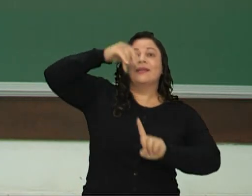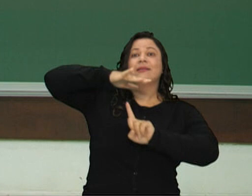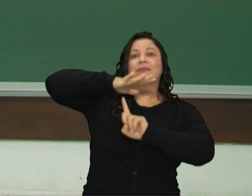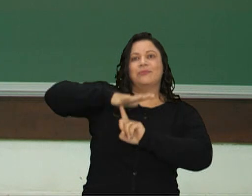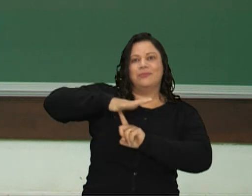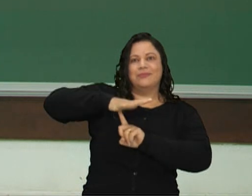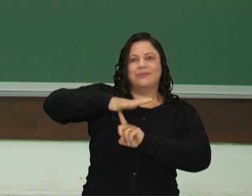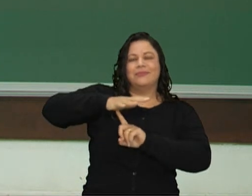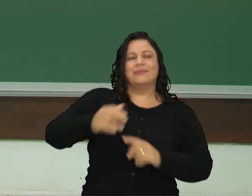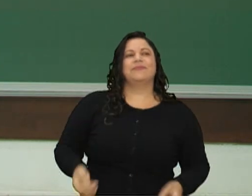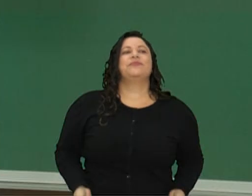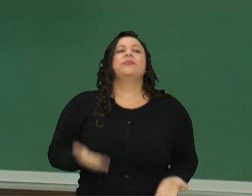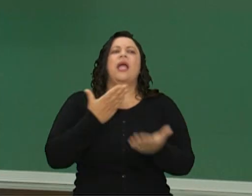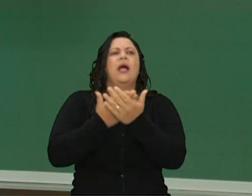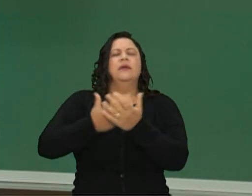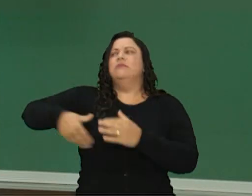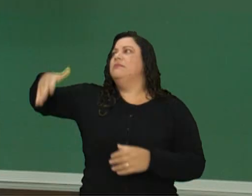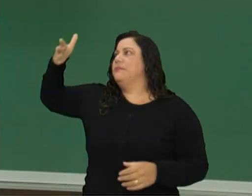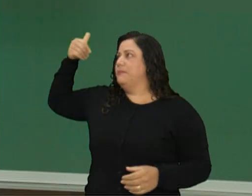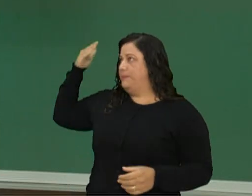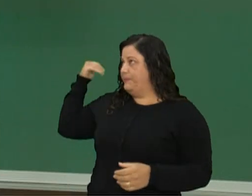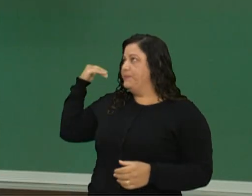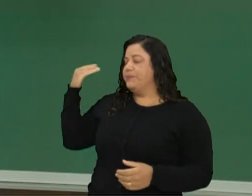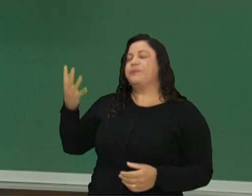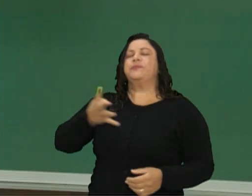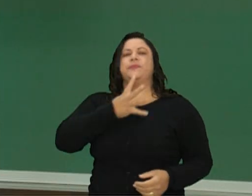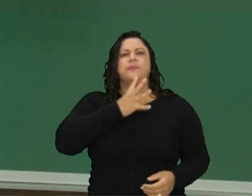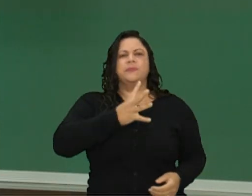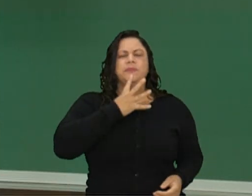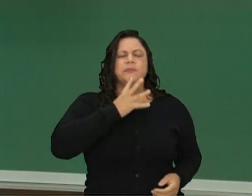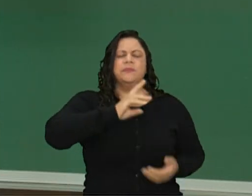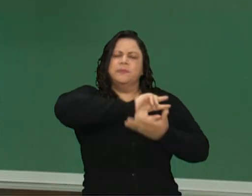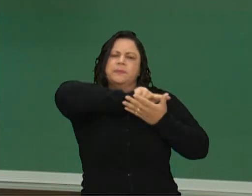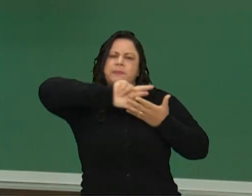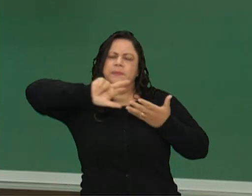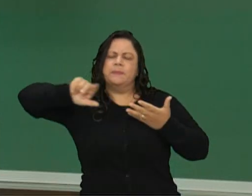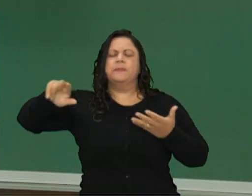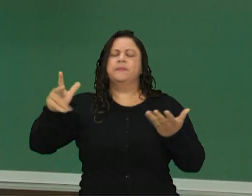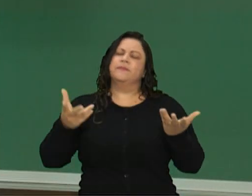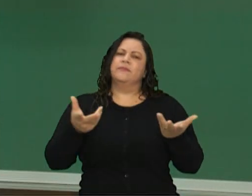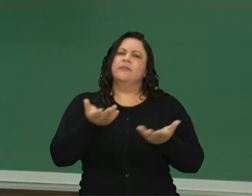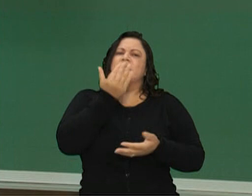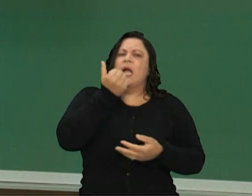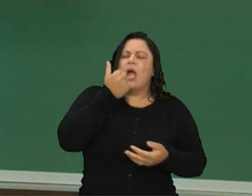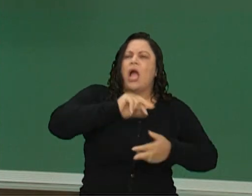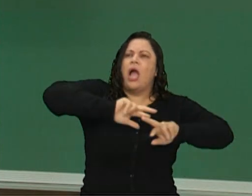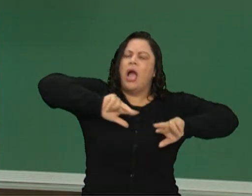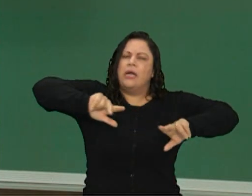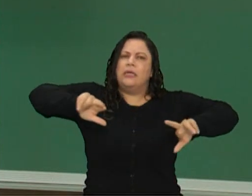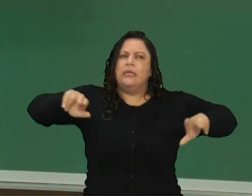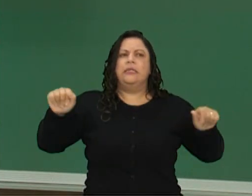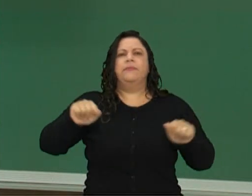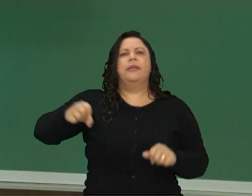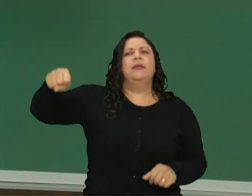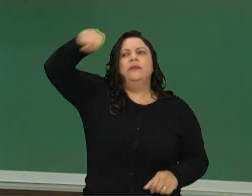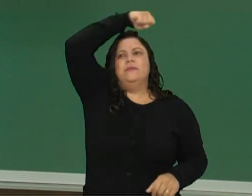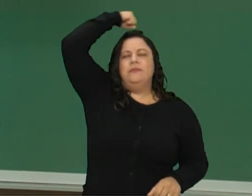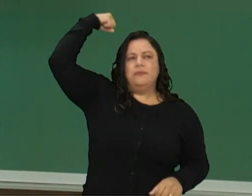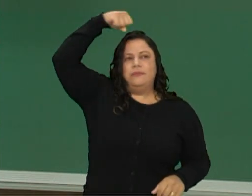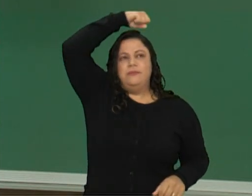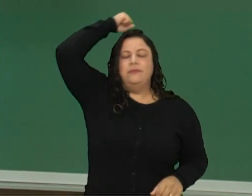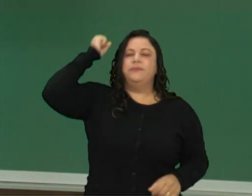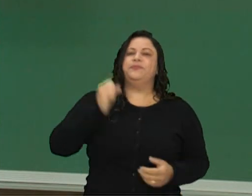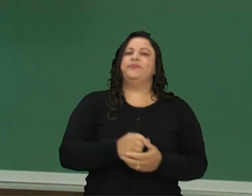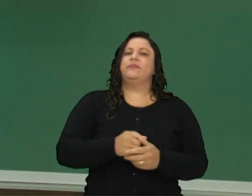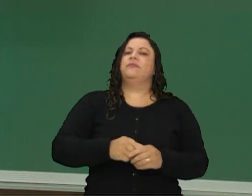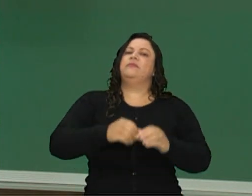anteriores, nós abordamos, conhecemos alguns alimentos sagrados das religiões indígenas, do cristianismo, do